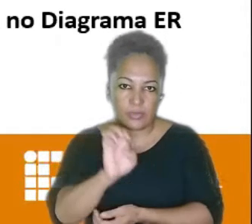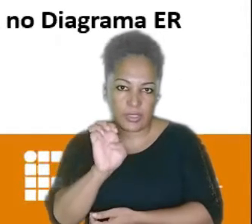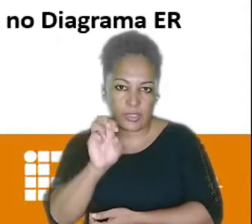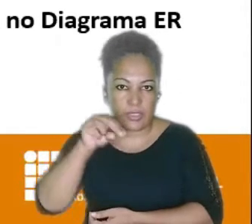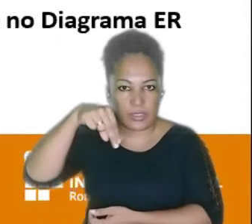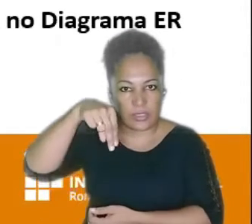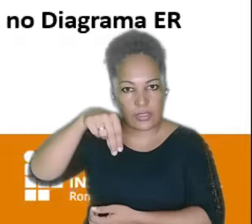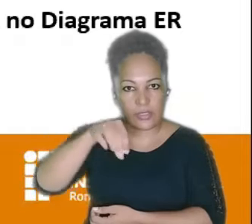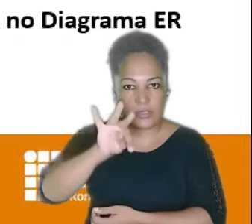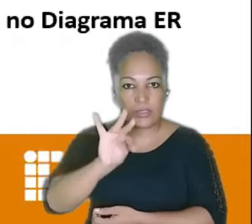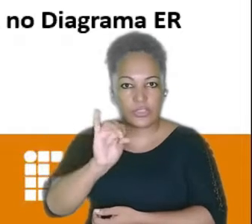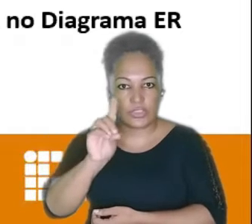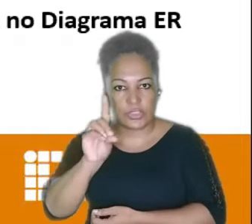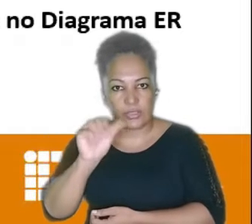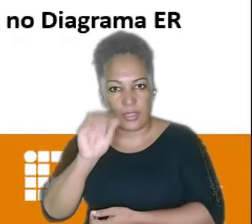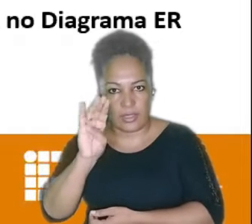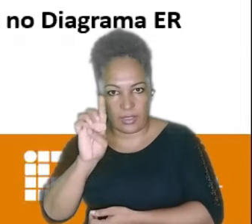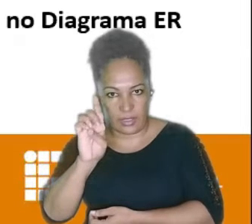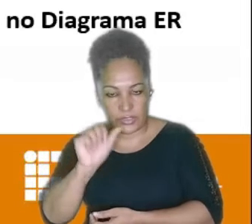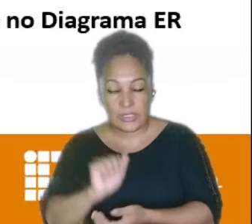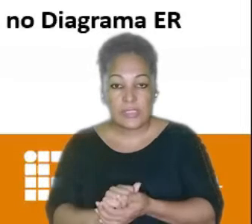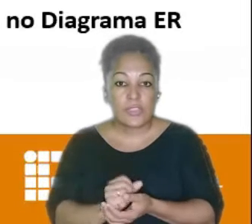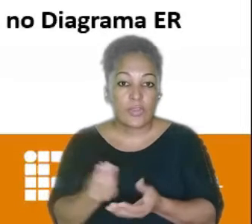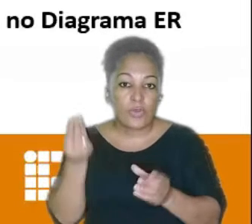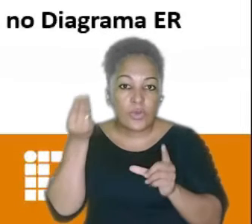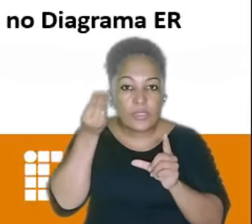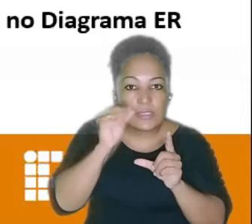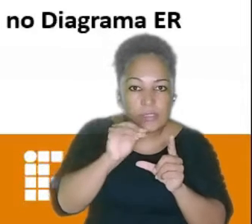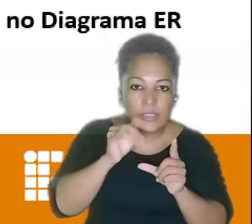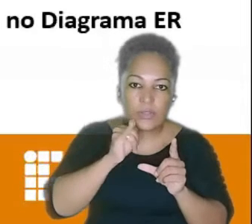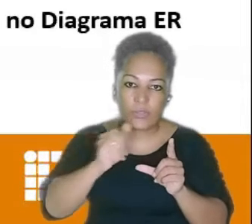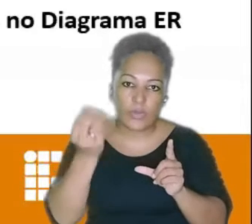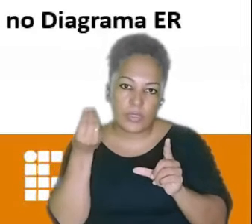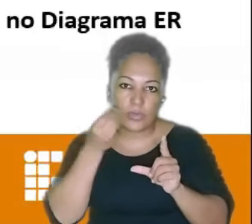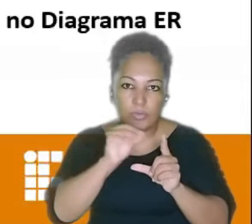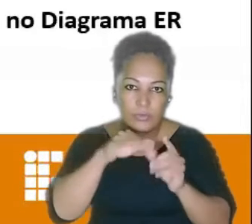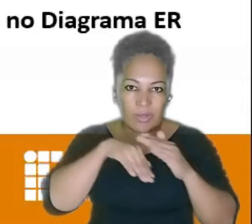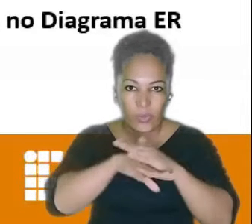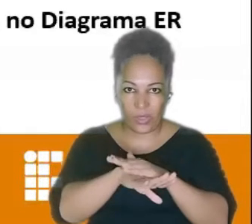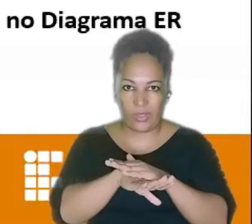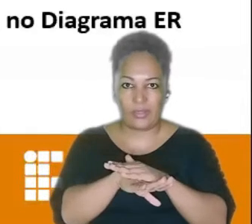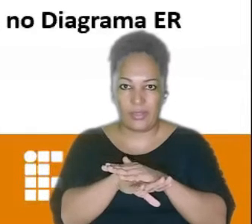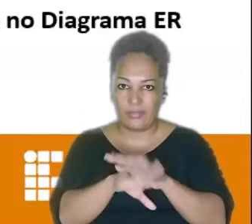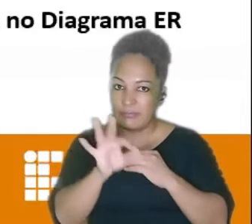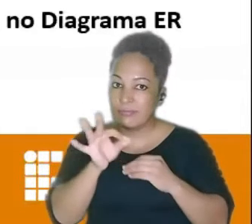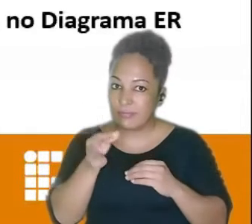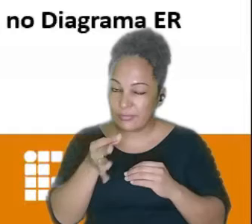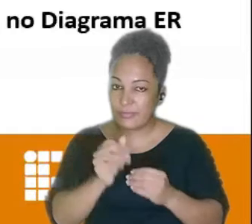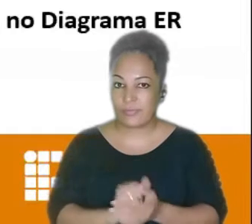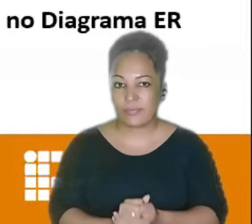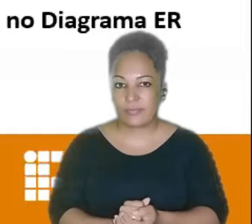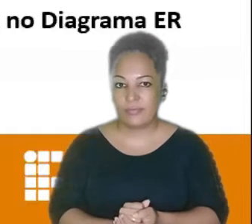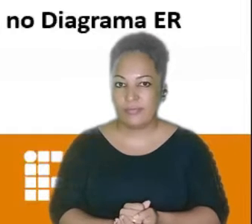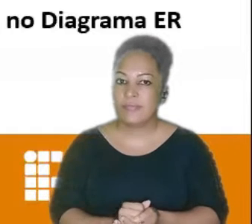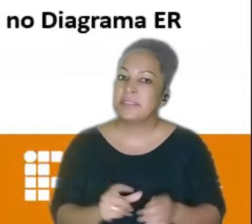vou cadastrar uma informação no sistema, se eu vou inserir uma informação no sistema para ser guardada,